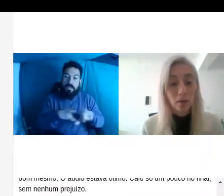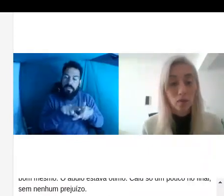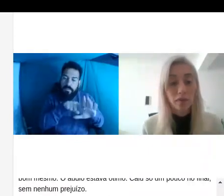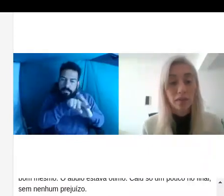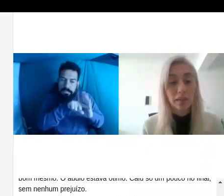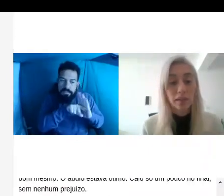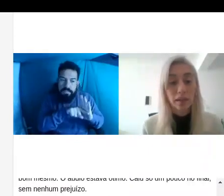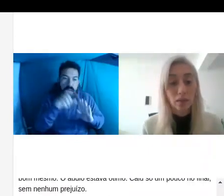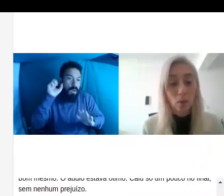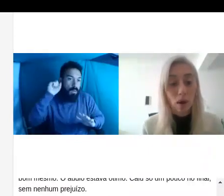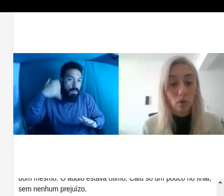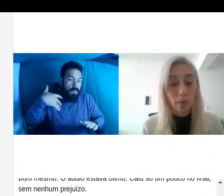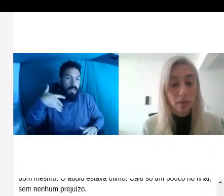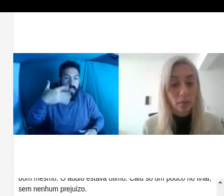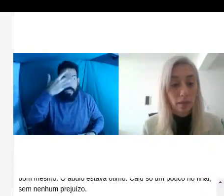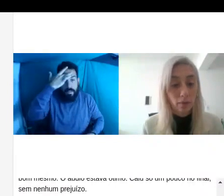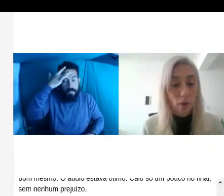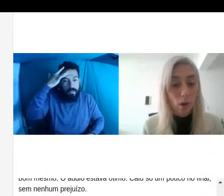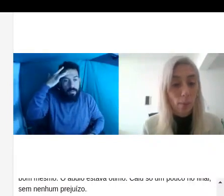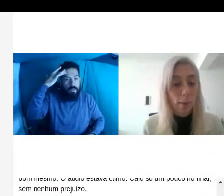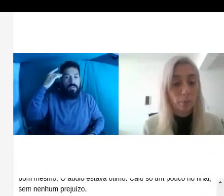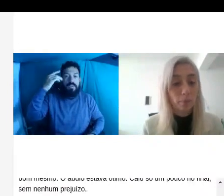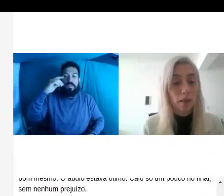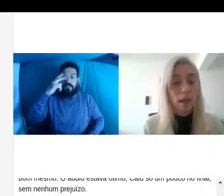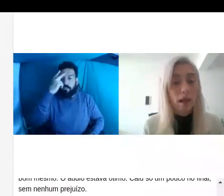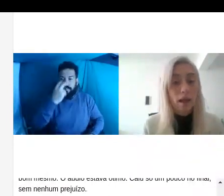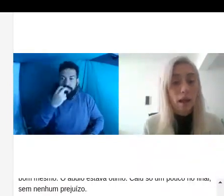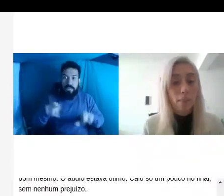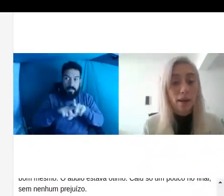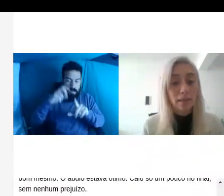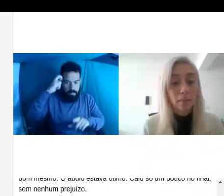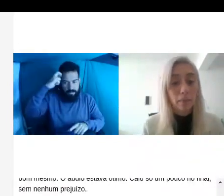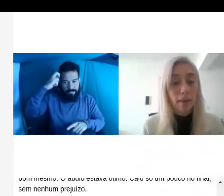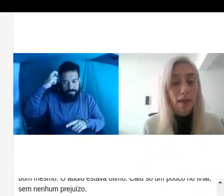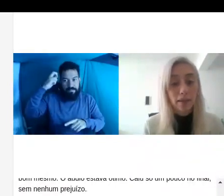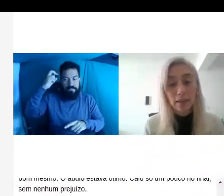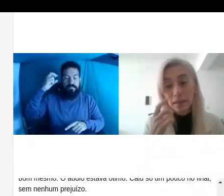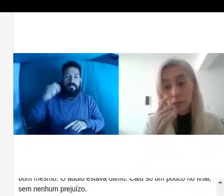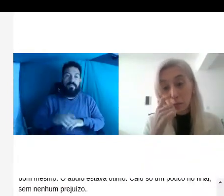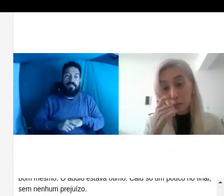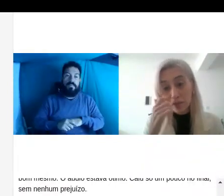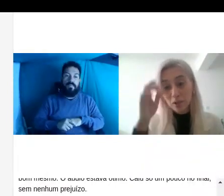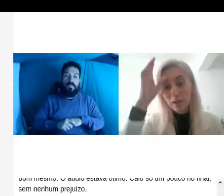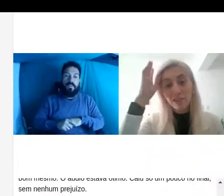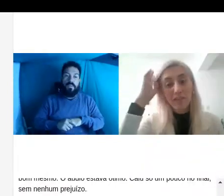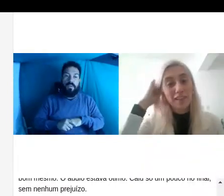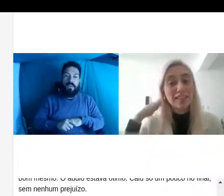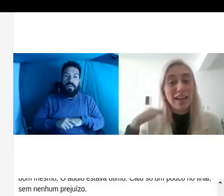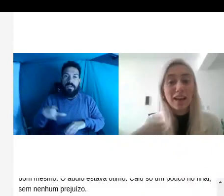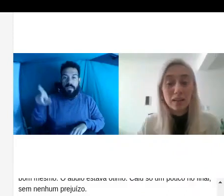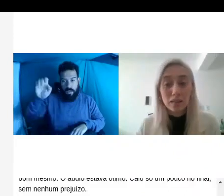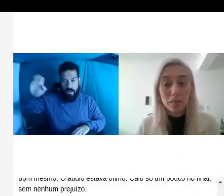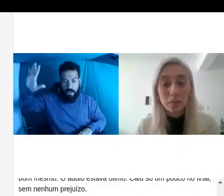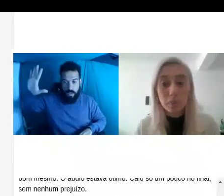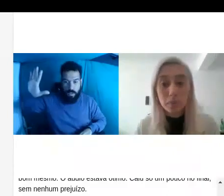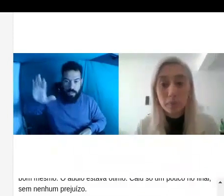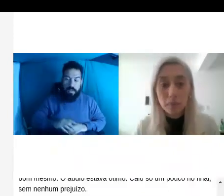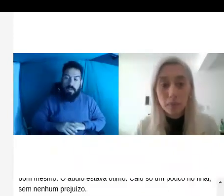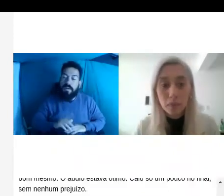usuários com deficiência intelectual no Brasil e na Europa. A Márcia Bamberg, do Museu Joaquim Só Felizardo.